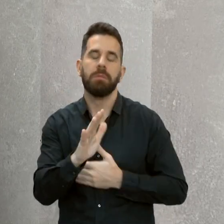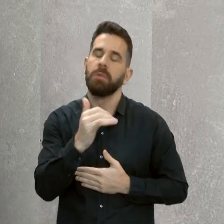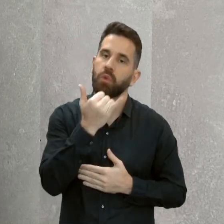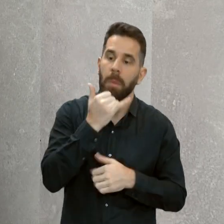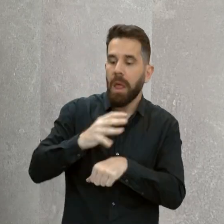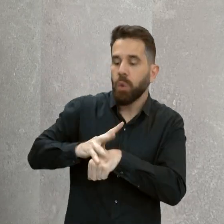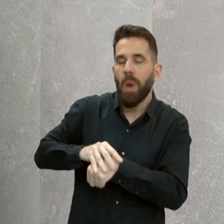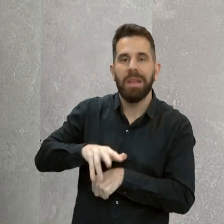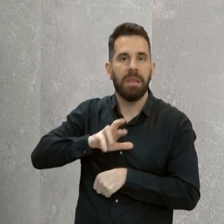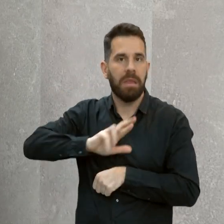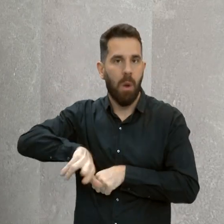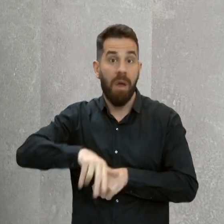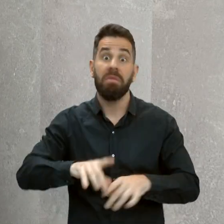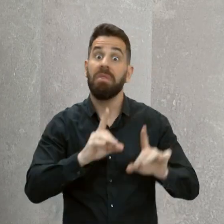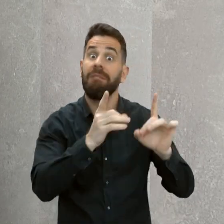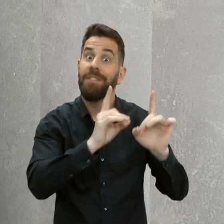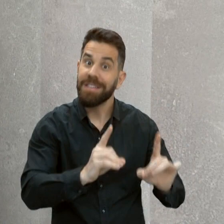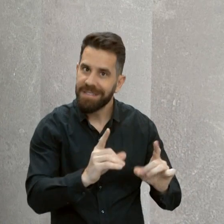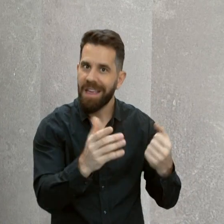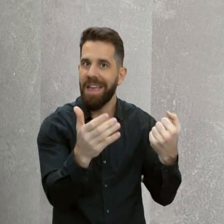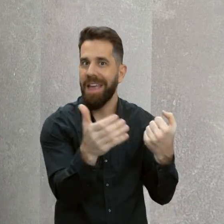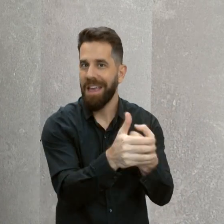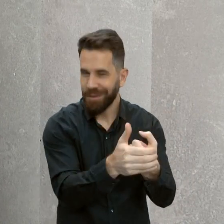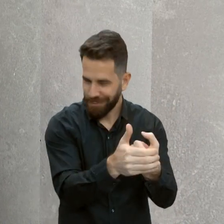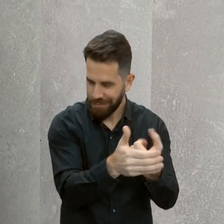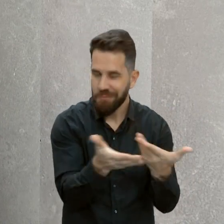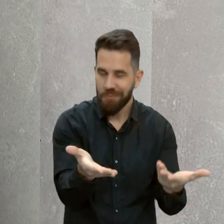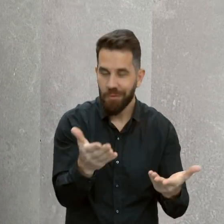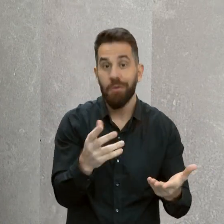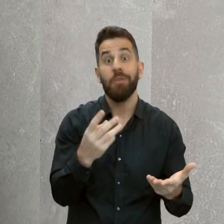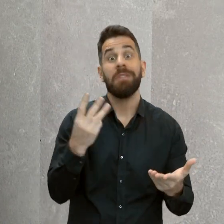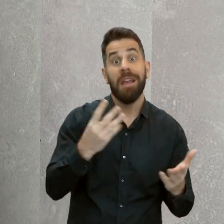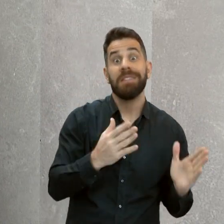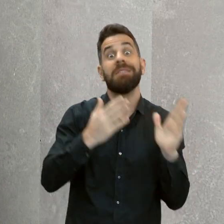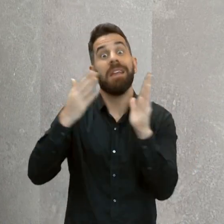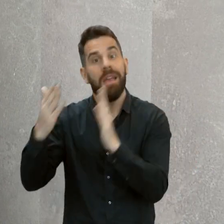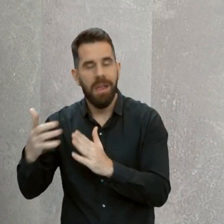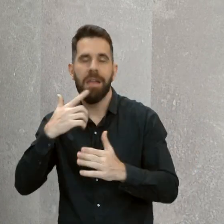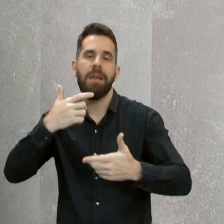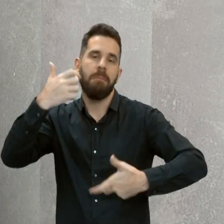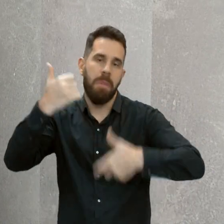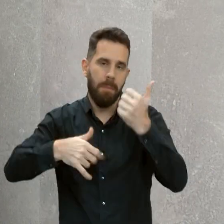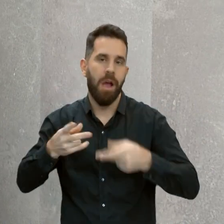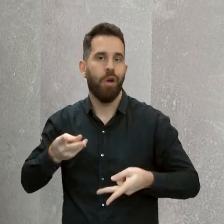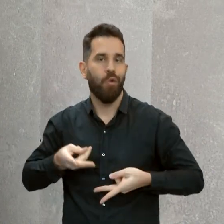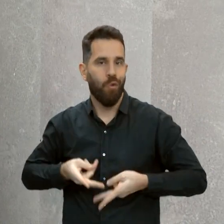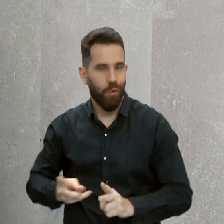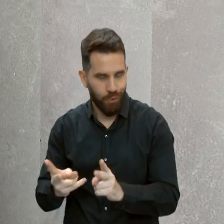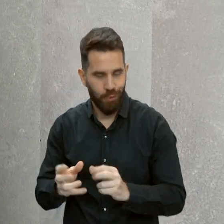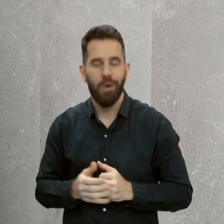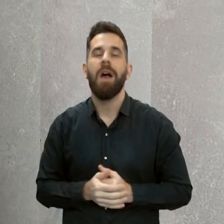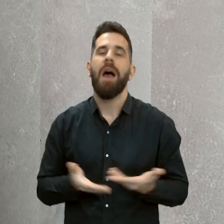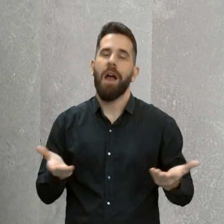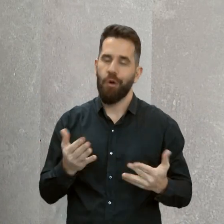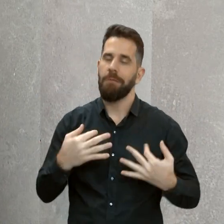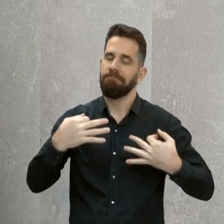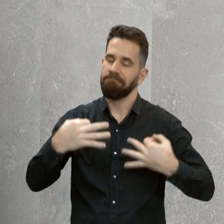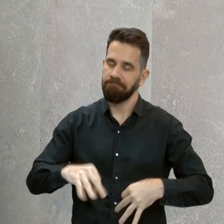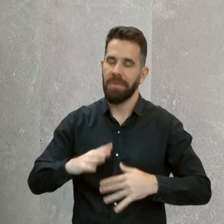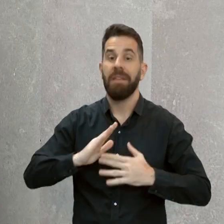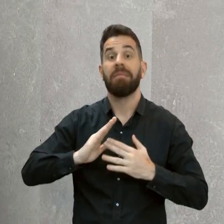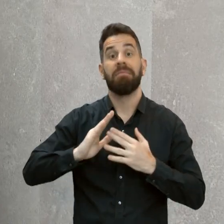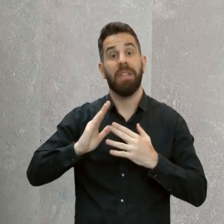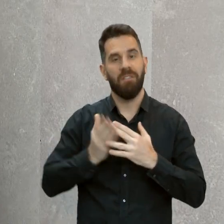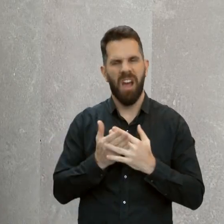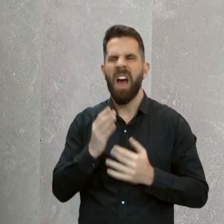deficiências ocultas, tá bom? Então no próximo bloco a gente volta a falar sobre todo esse assunto e agora a gente vai então para um rápido